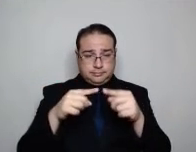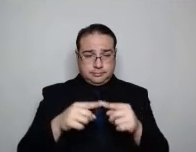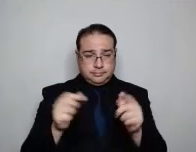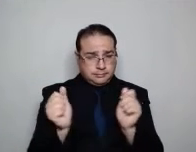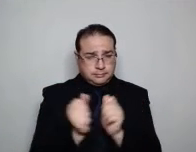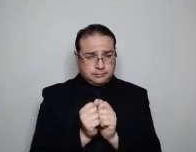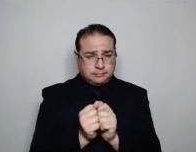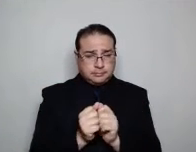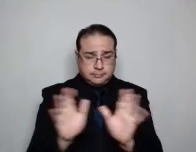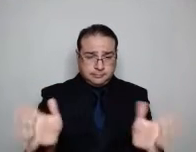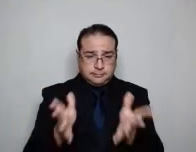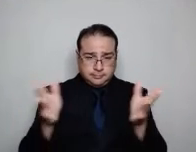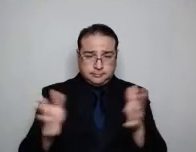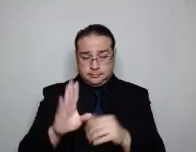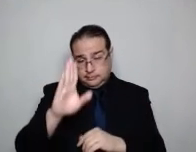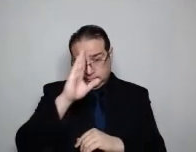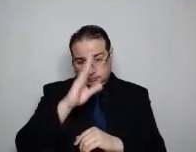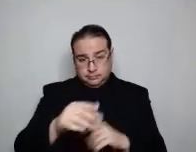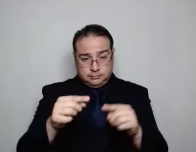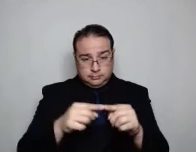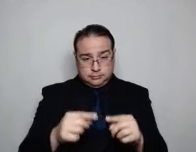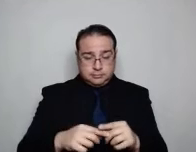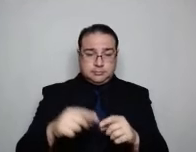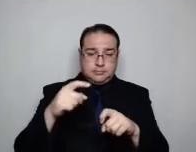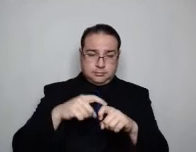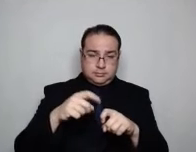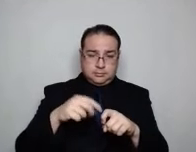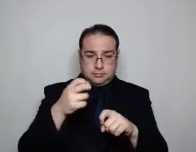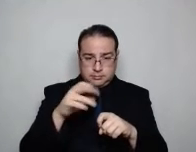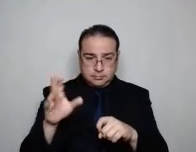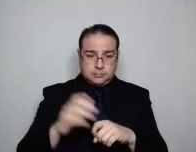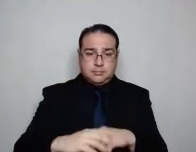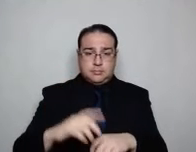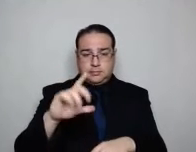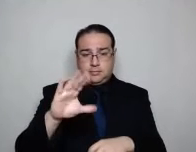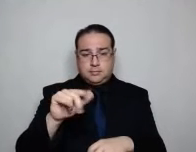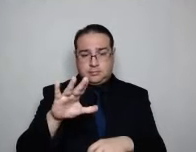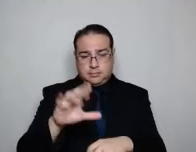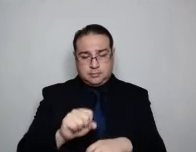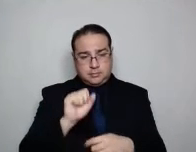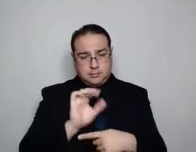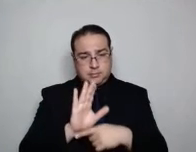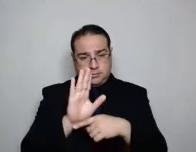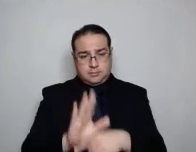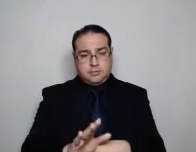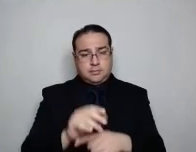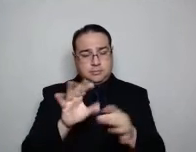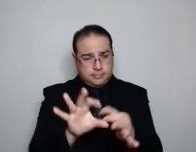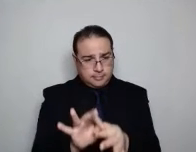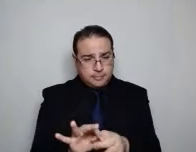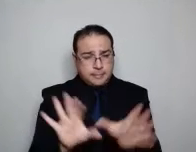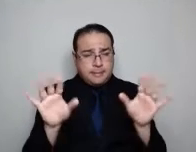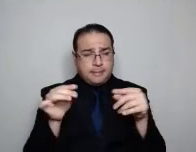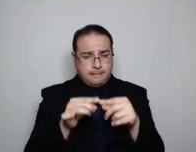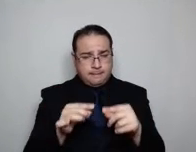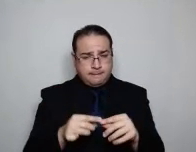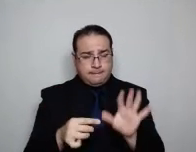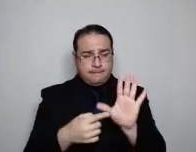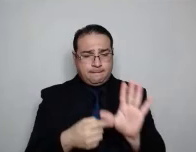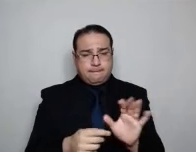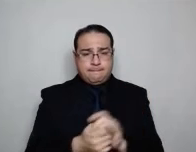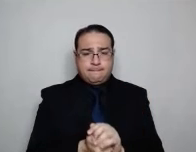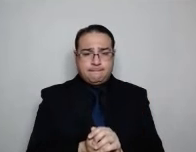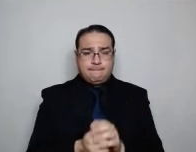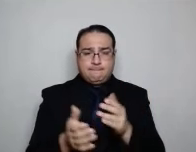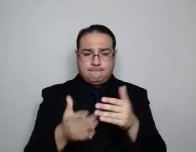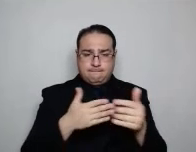promovidas diretamente por médicos ou por clínicas amparadas apenas em autorizações desprovidas de qualquer